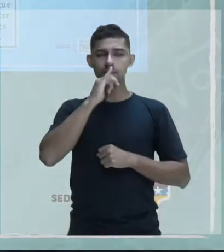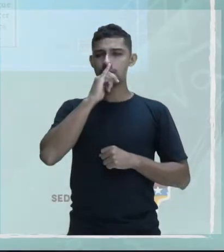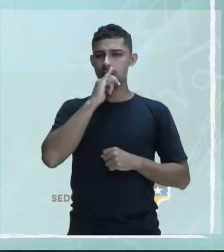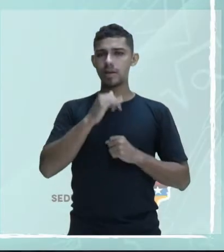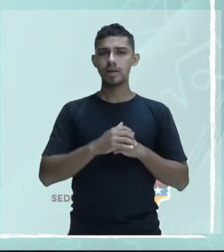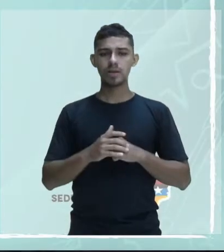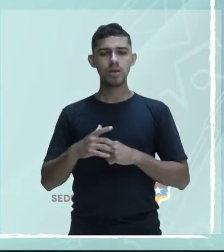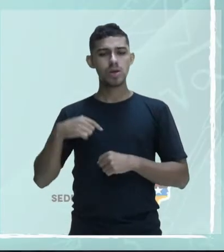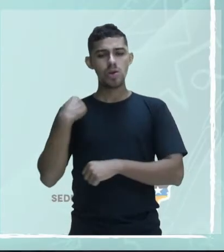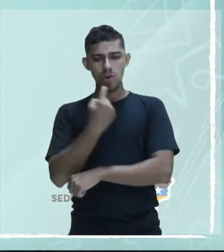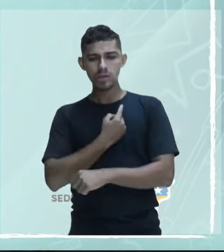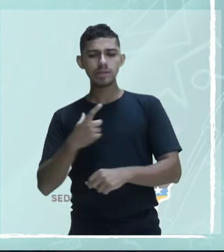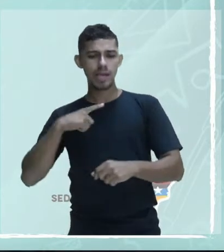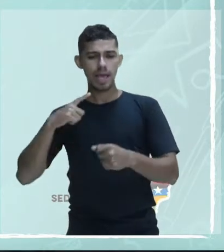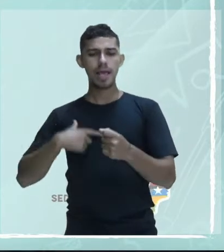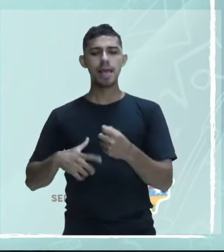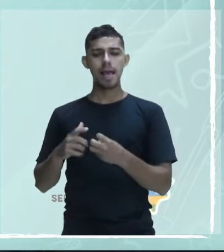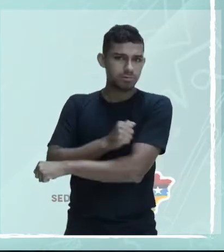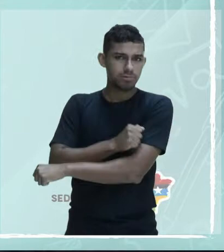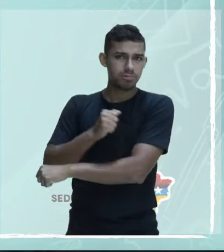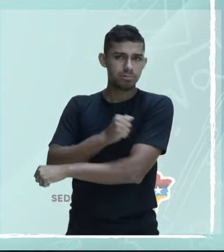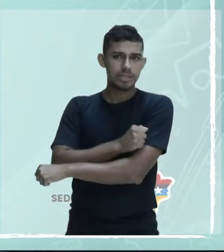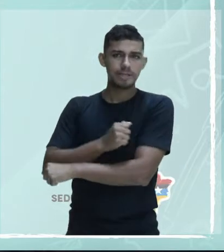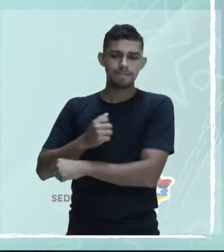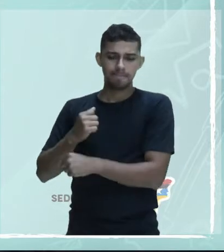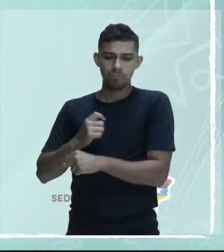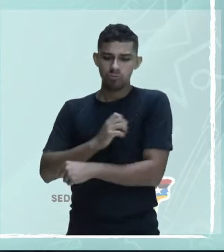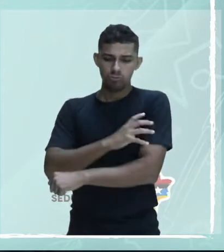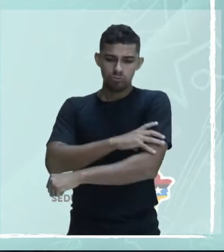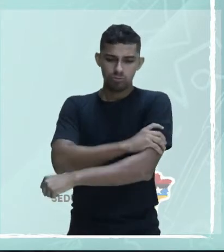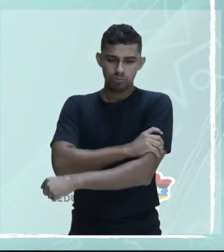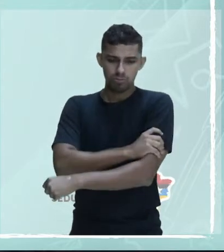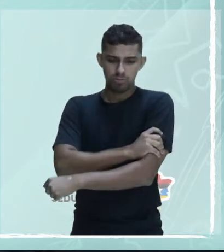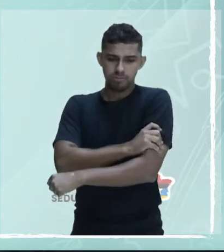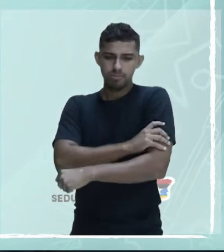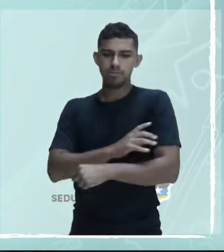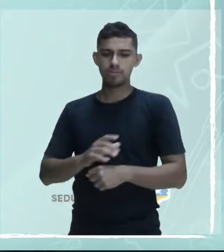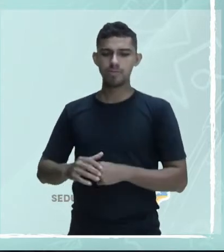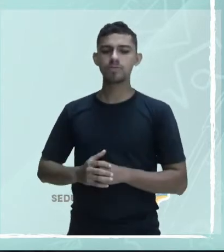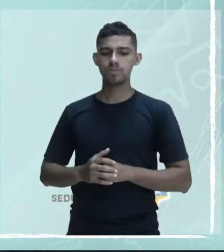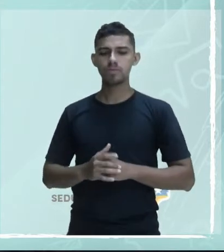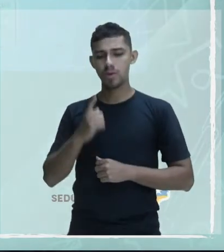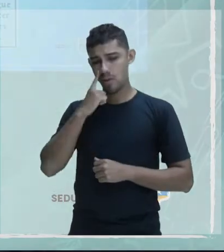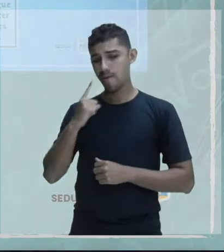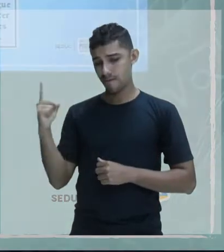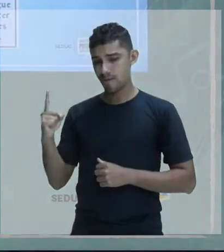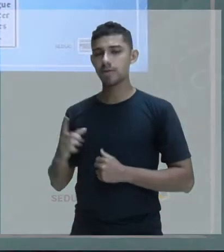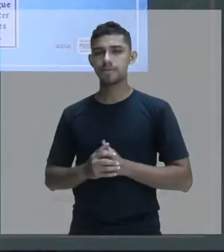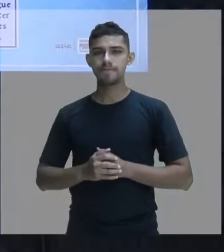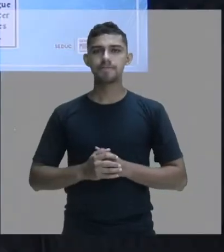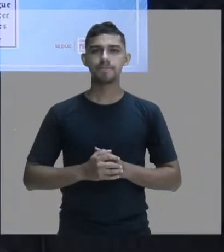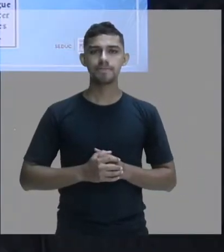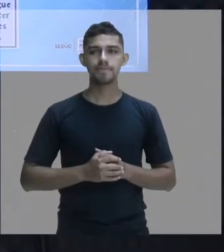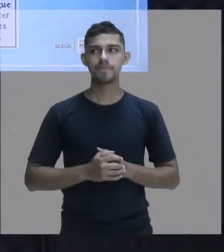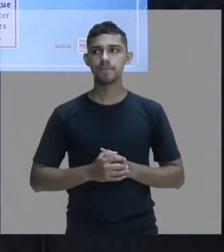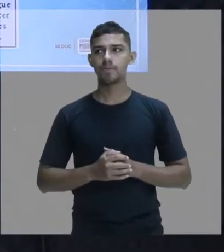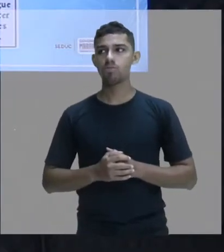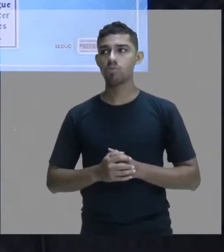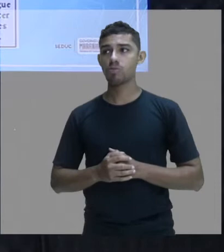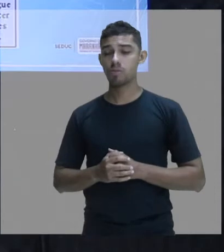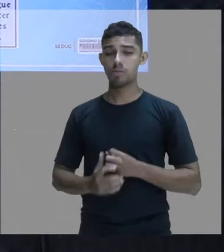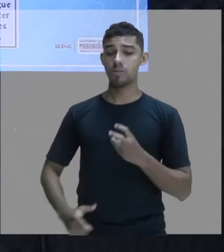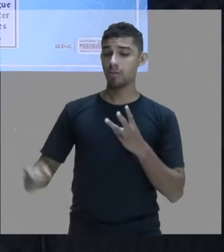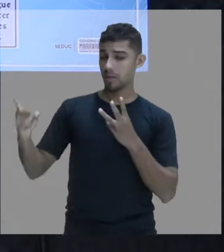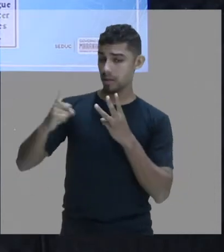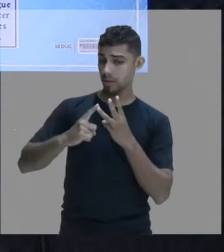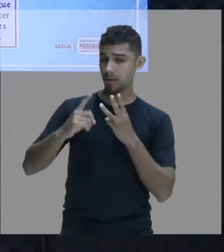a gente tira a pressão arterial, aquele aparelho que é o esfigmomanômetro. Nós iremos ver daqui a pouco.